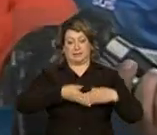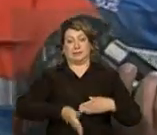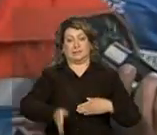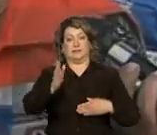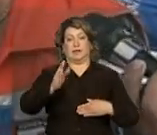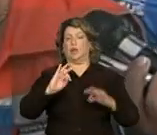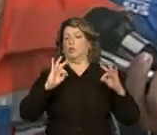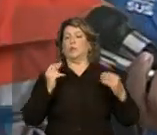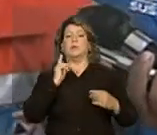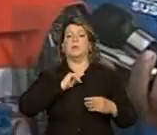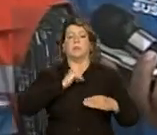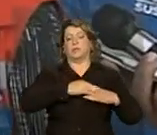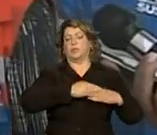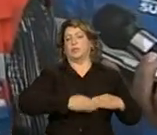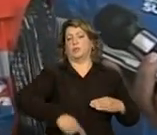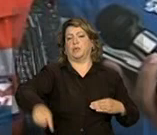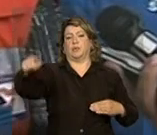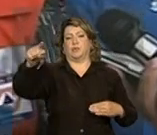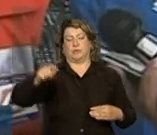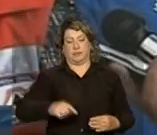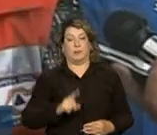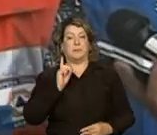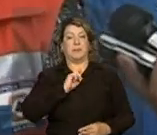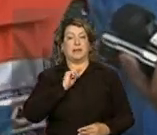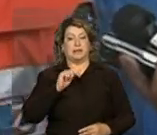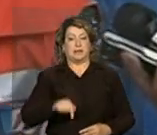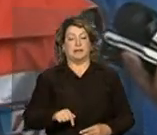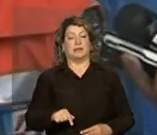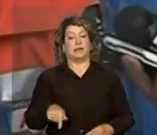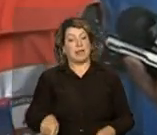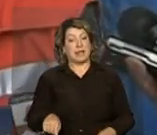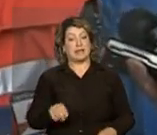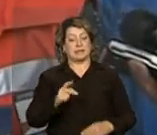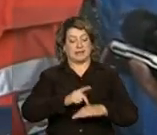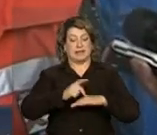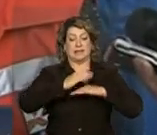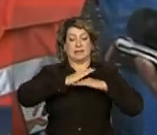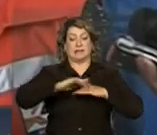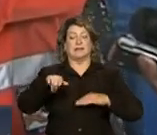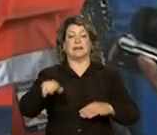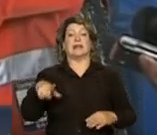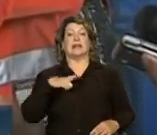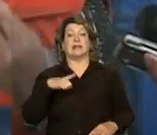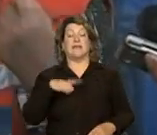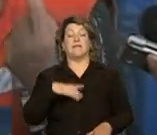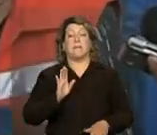mineira. Toda mineira, uma estrada mineira. Foi a estrada que teve mais